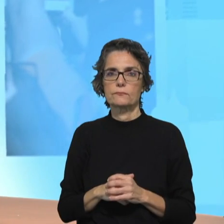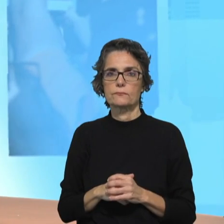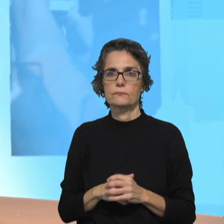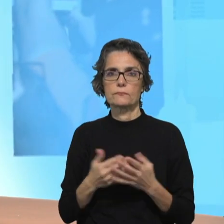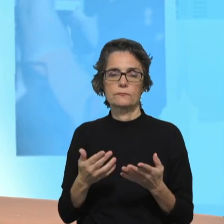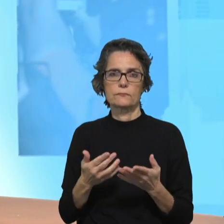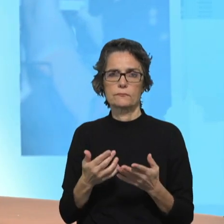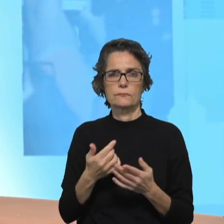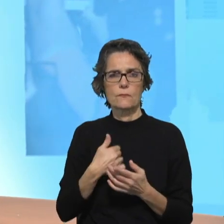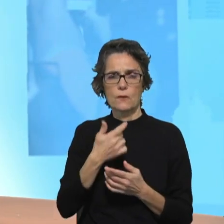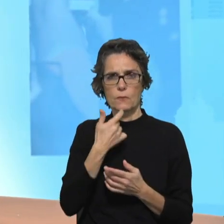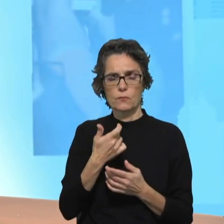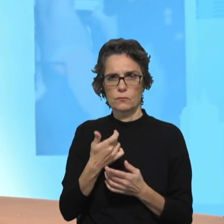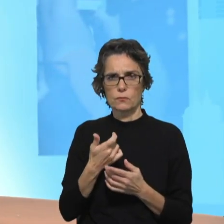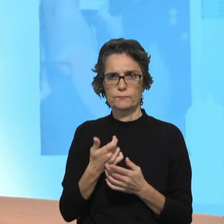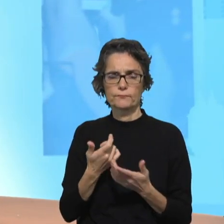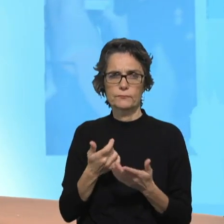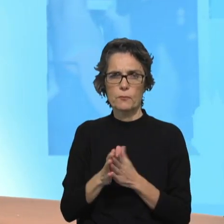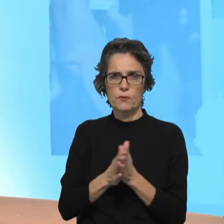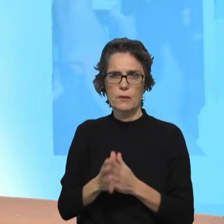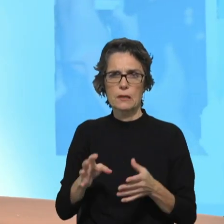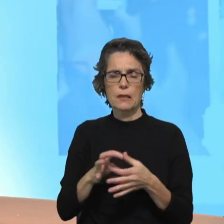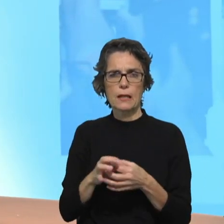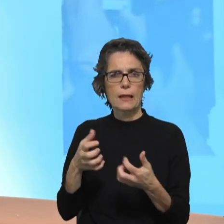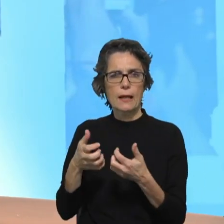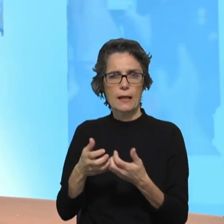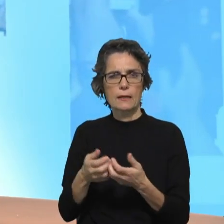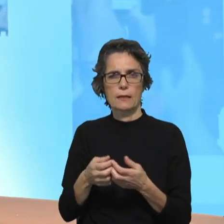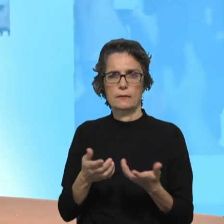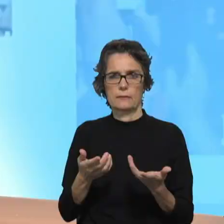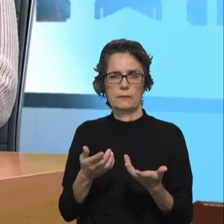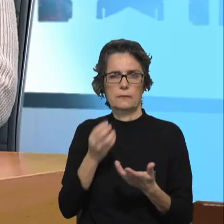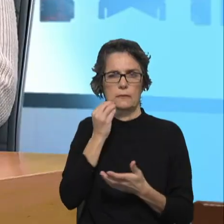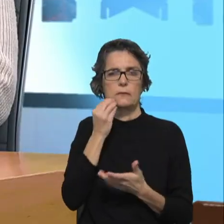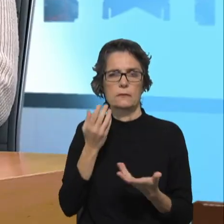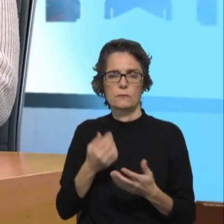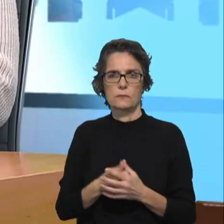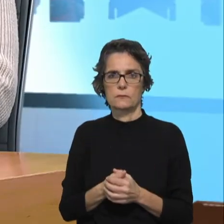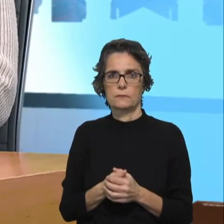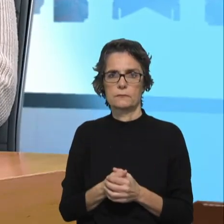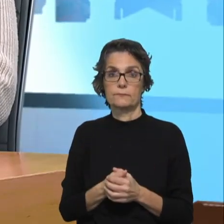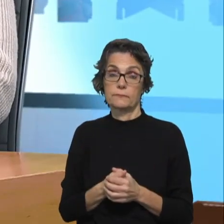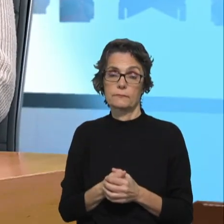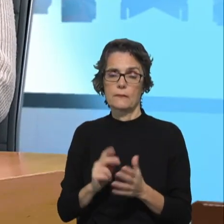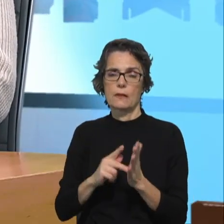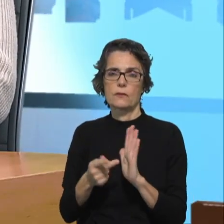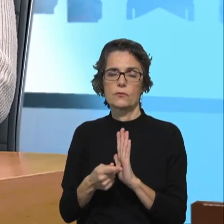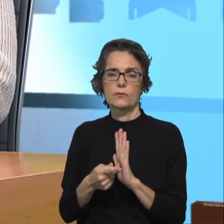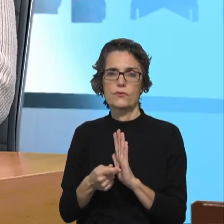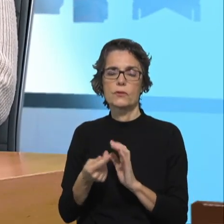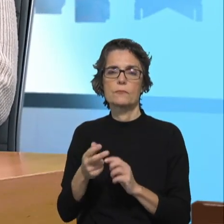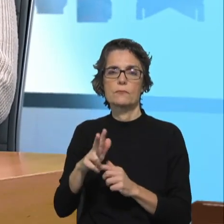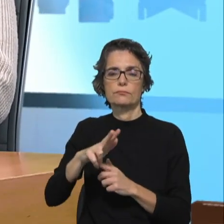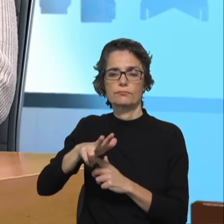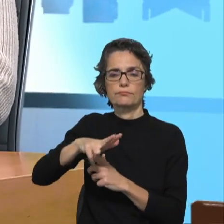que exploração de armamentos pode acontecer aqui também através da inteligência artificial? Bom, há um grande desenvolvimento da tecnologia dos drones, por exemplo, né?